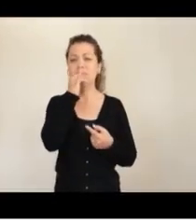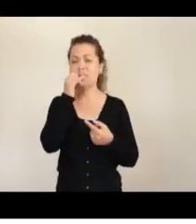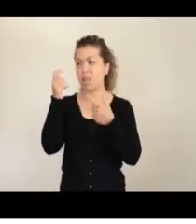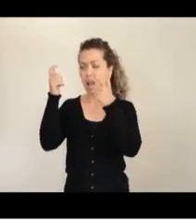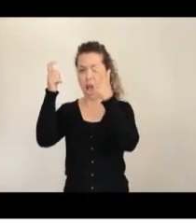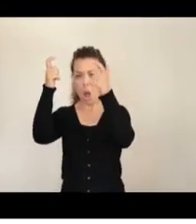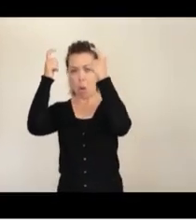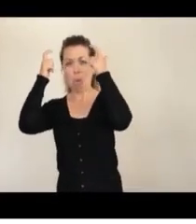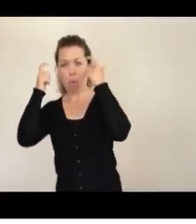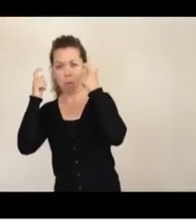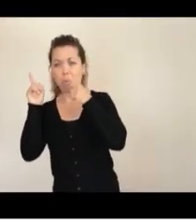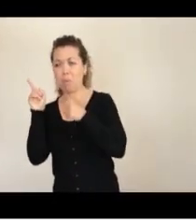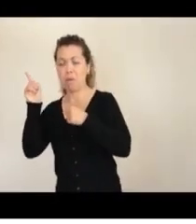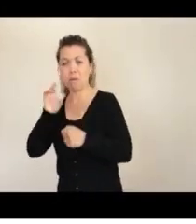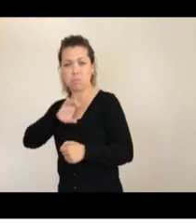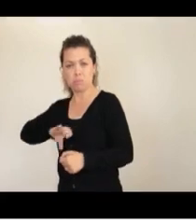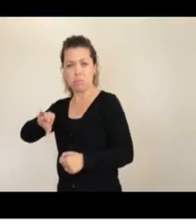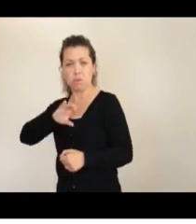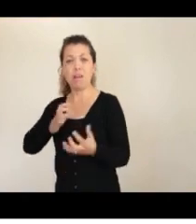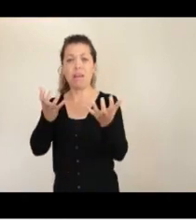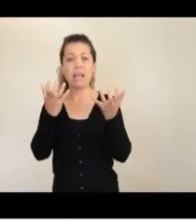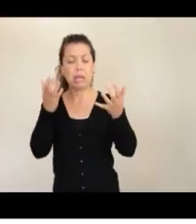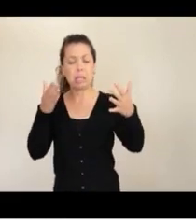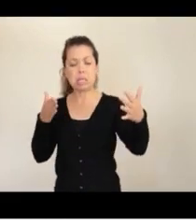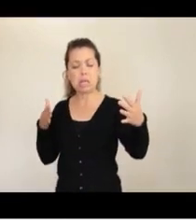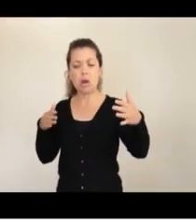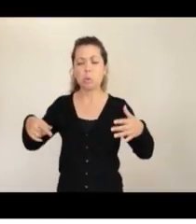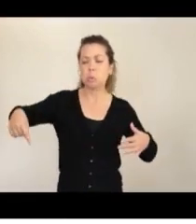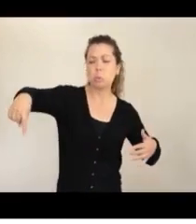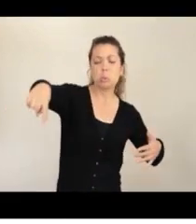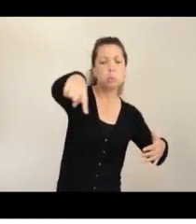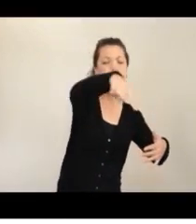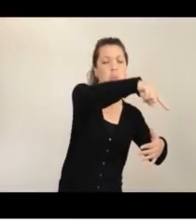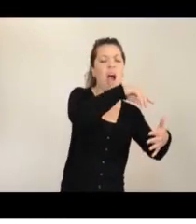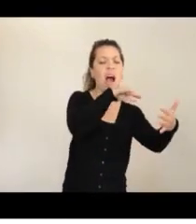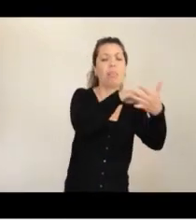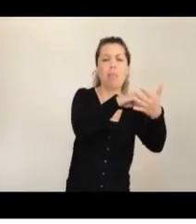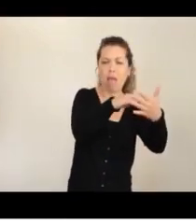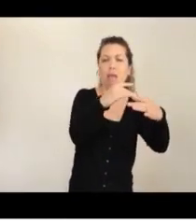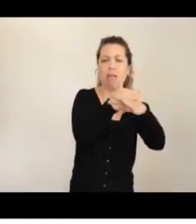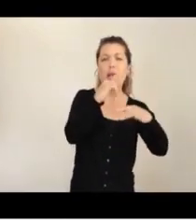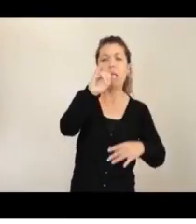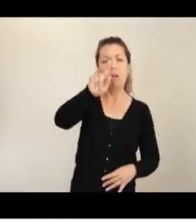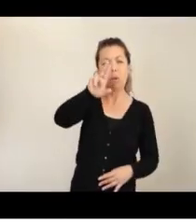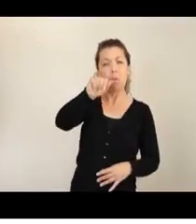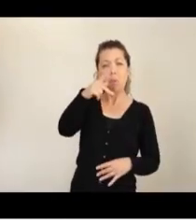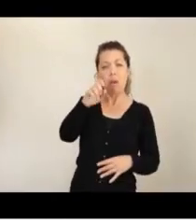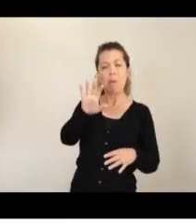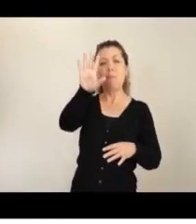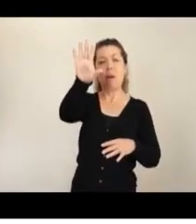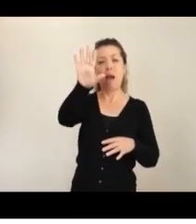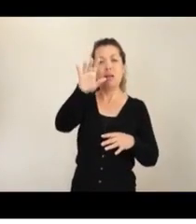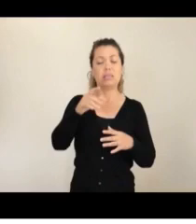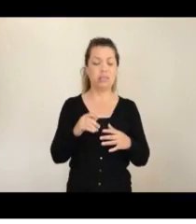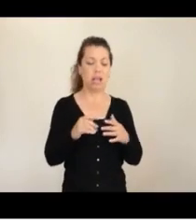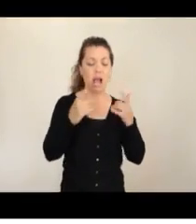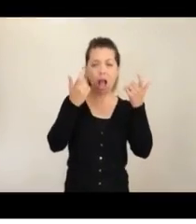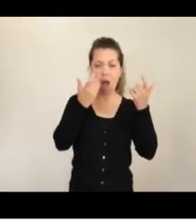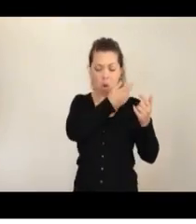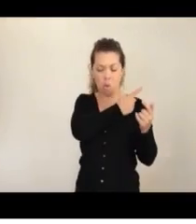ser contextualizada e entendida como parte de um discurso construído para estabelecer a hegemonia paulista na política,